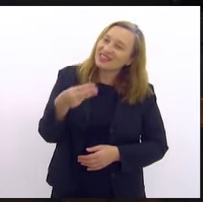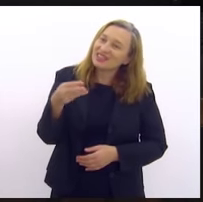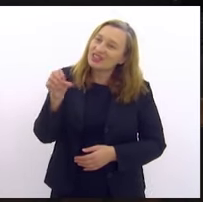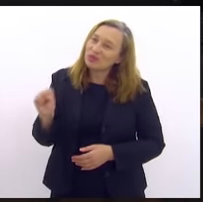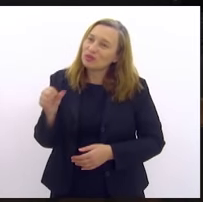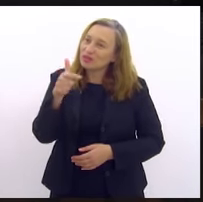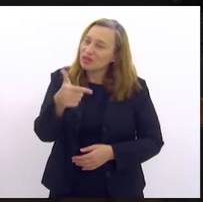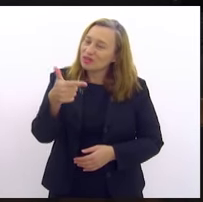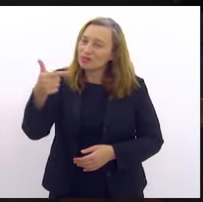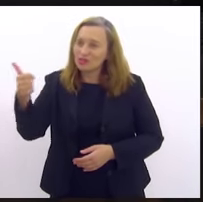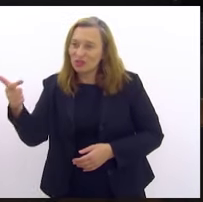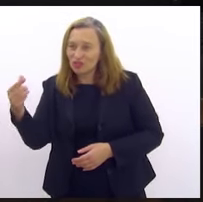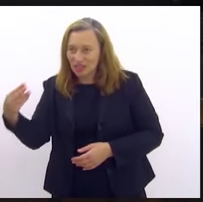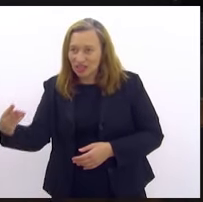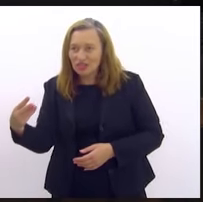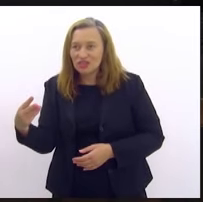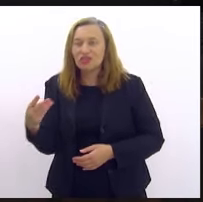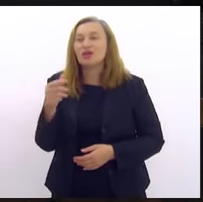538 de 2023,